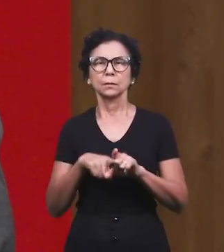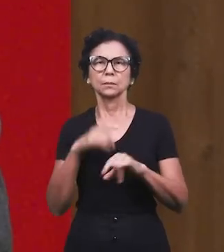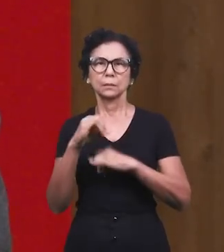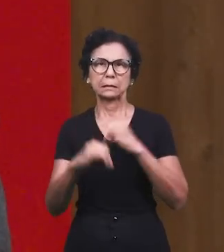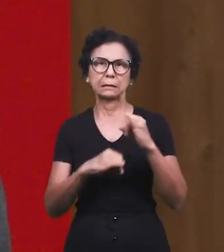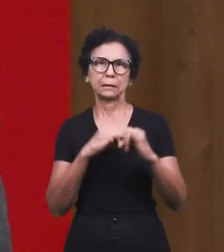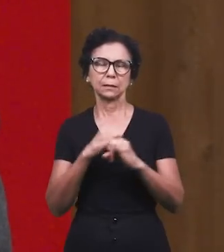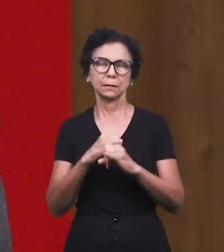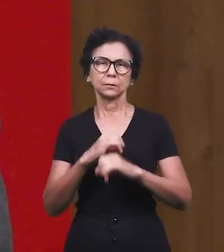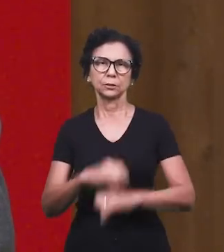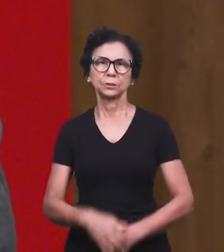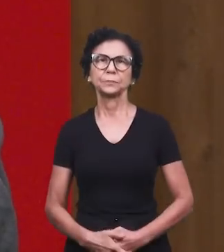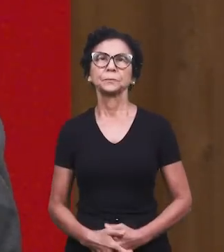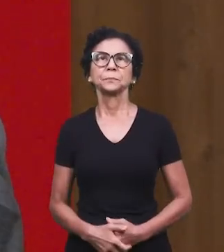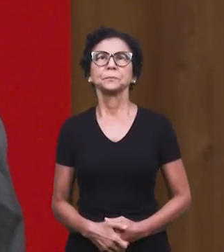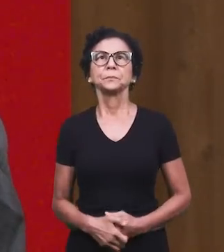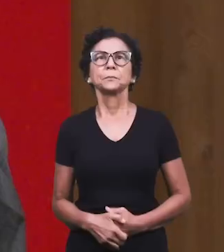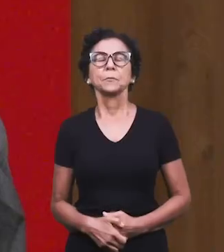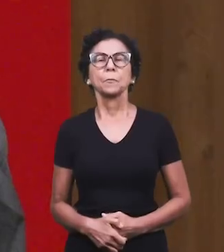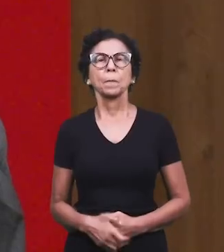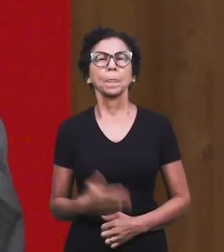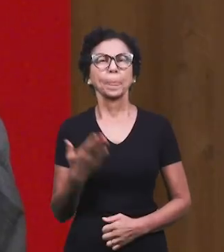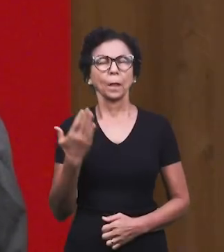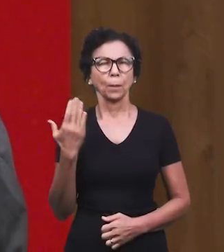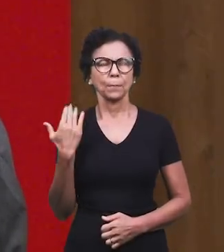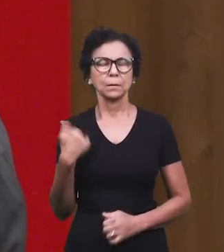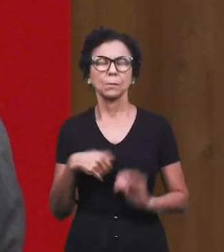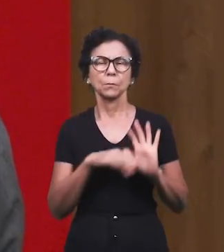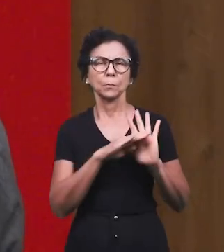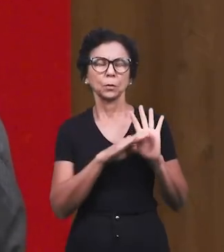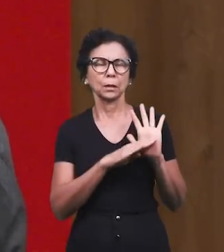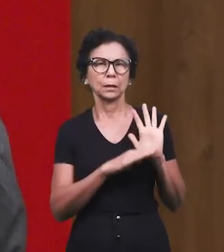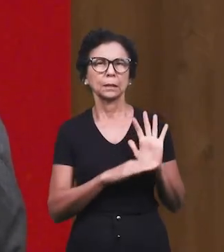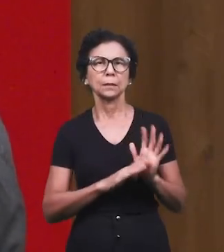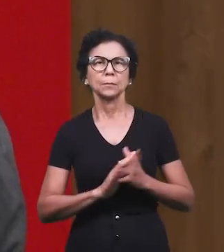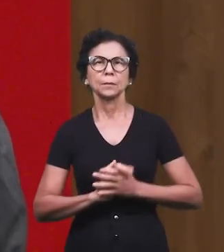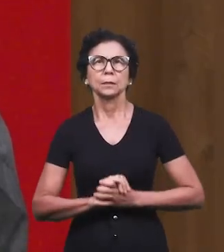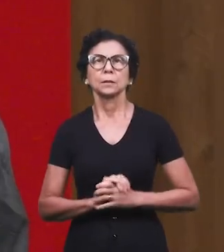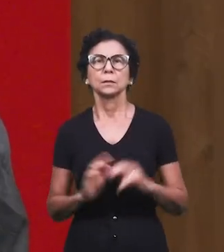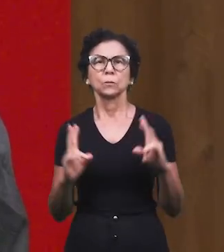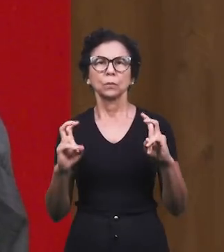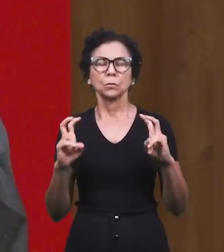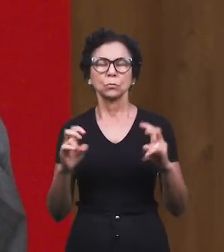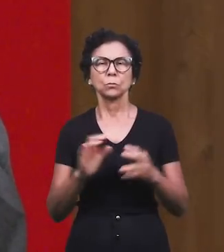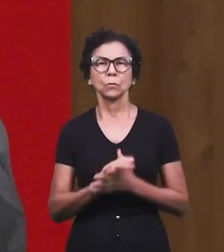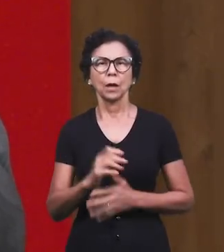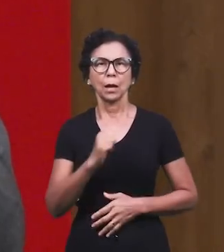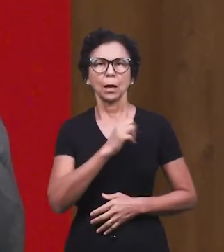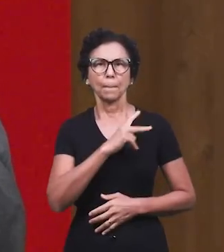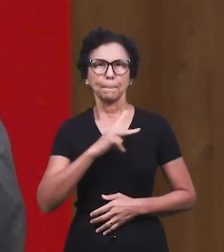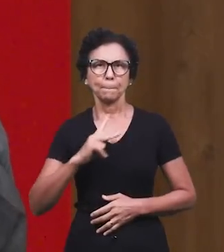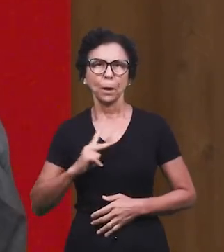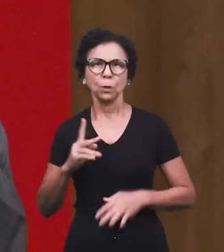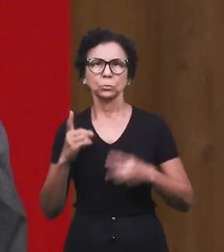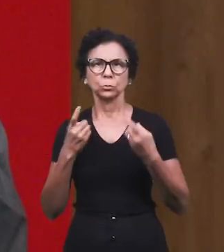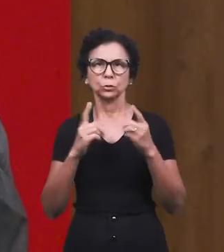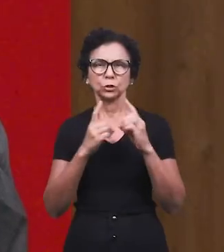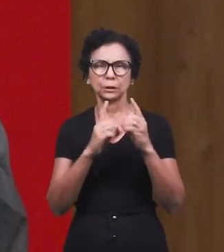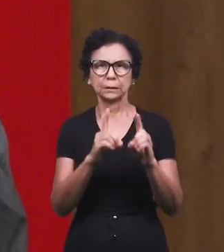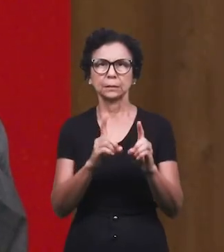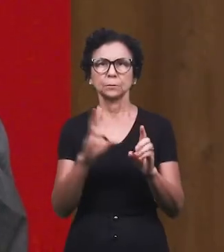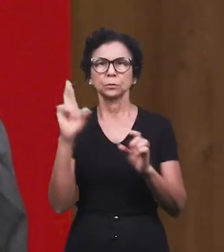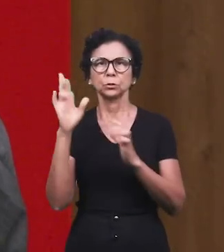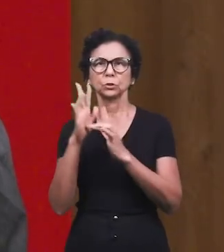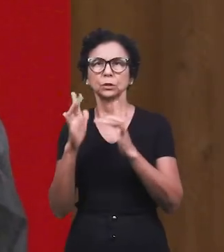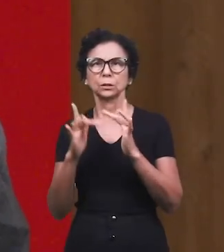No episódio passado, nós falamos a respeito da ação dos apóstolos e dos discípulos do Senhor